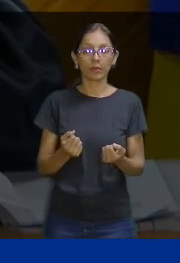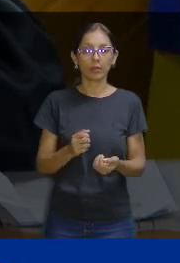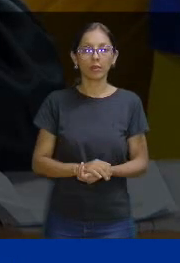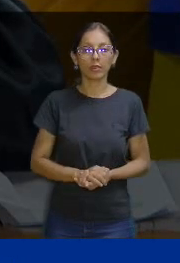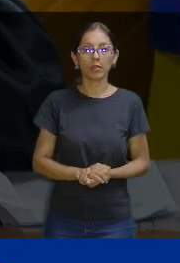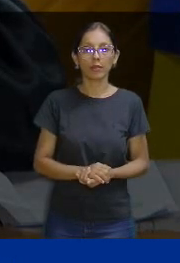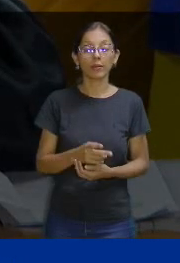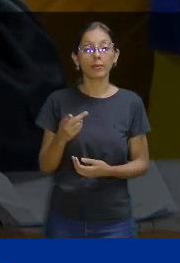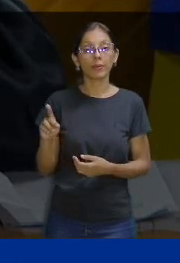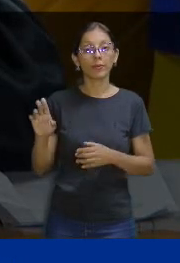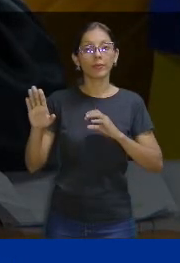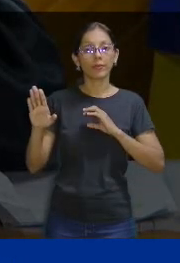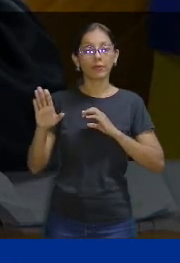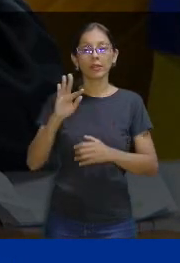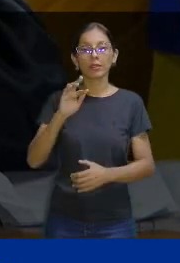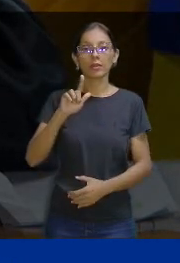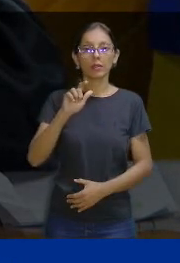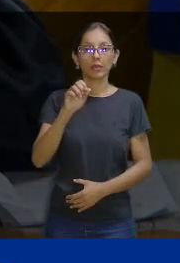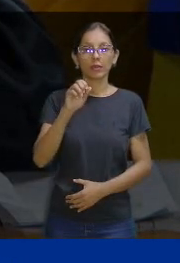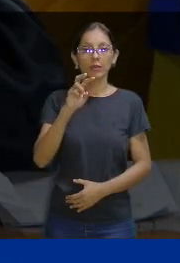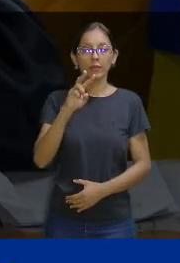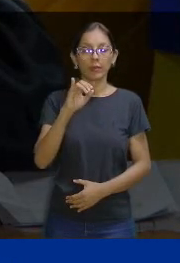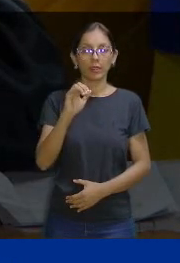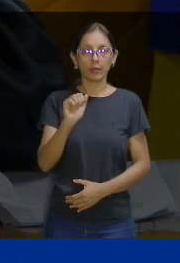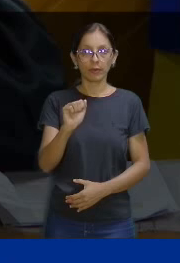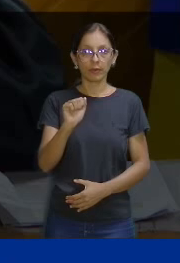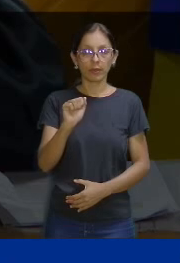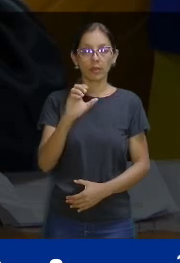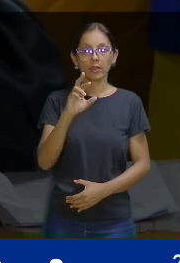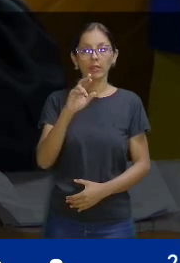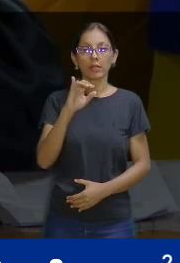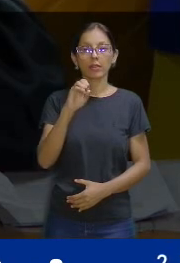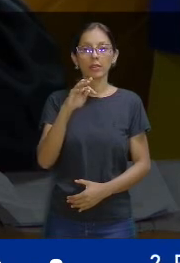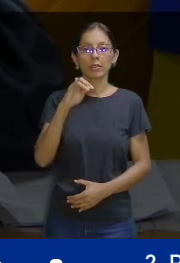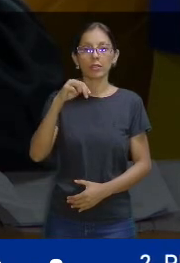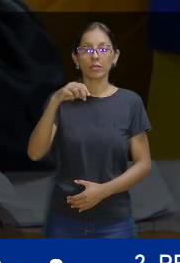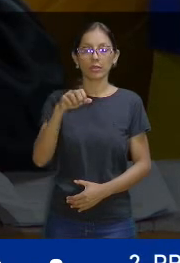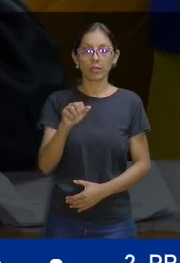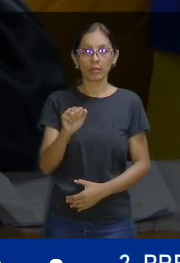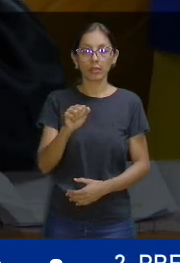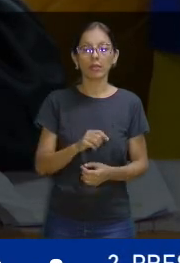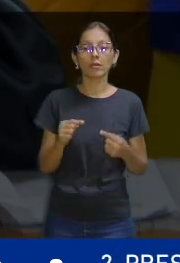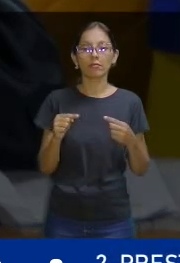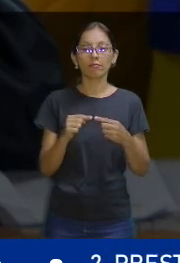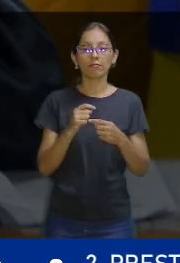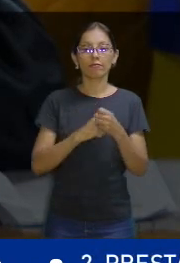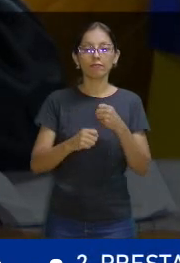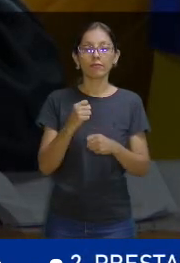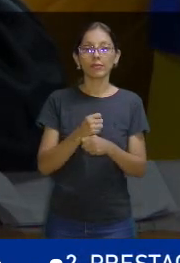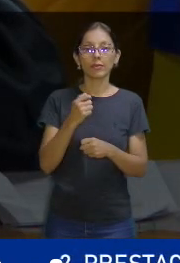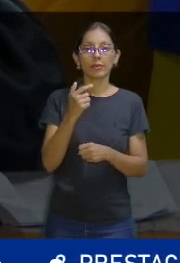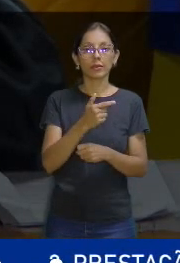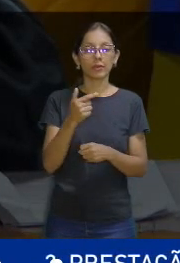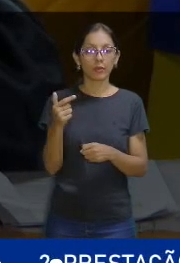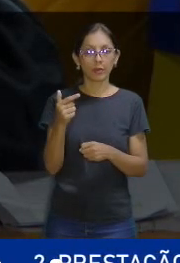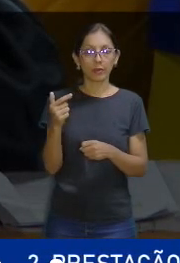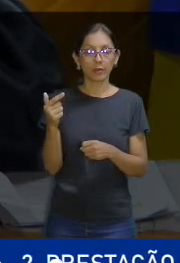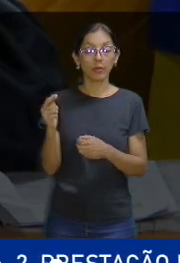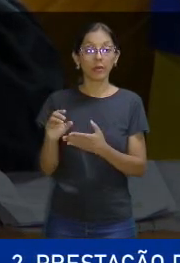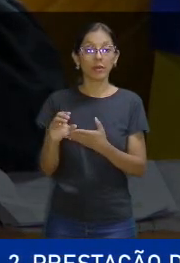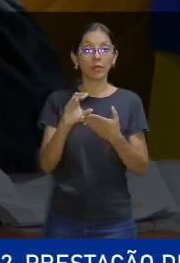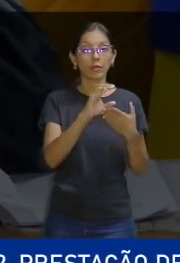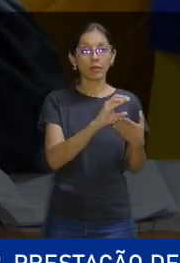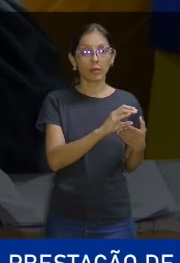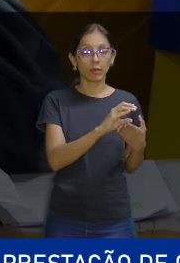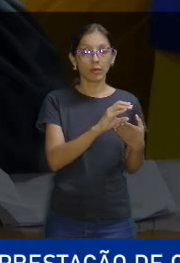Flávia Cristina de Barros Maia, referentes às eleições de 2022, e determinam a devolução ao Tesouro Nacional